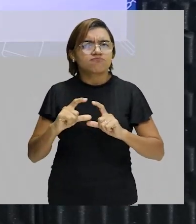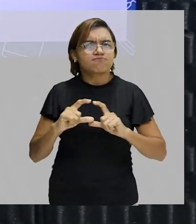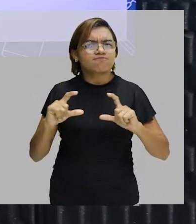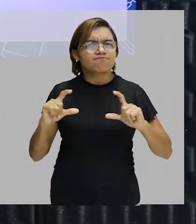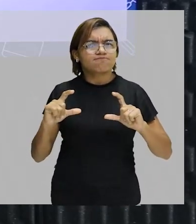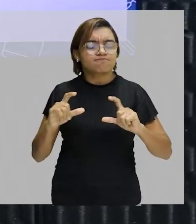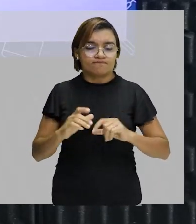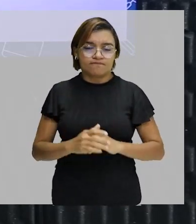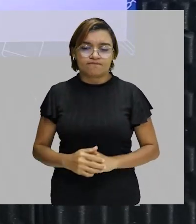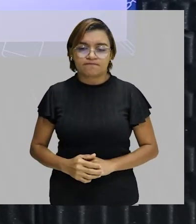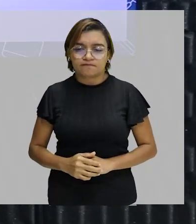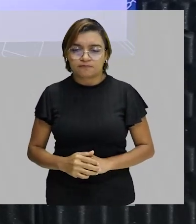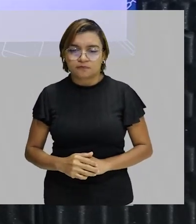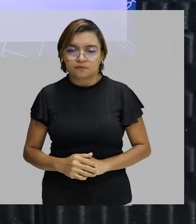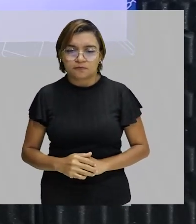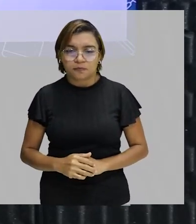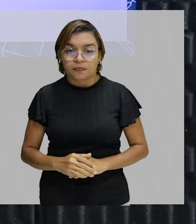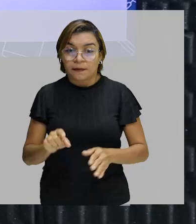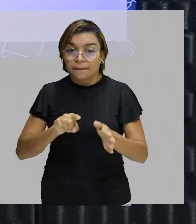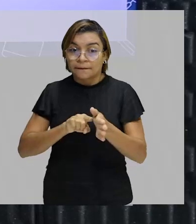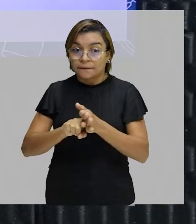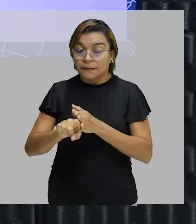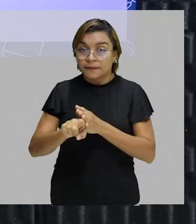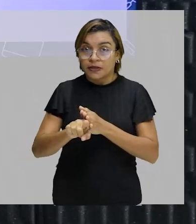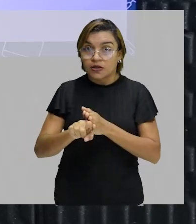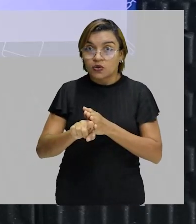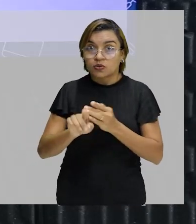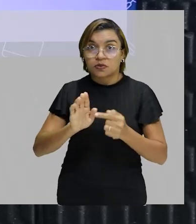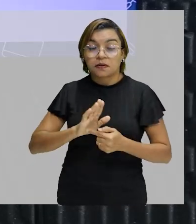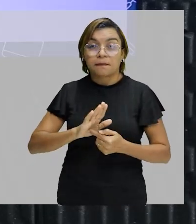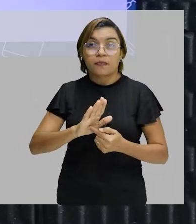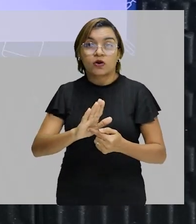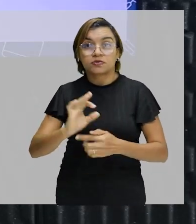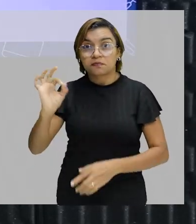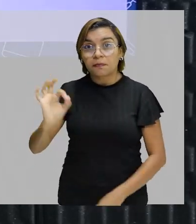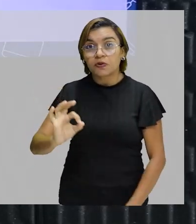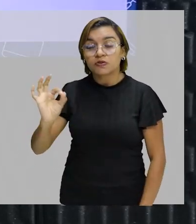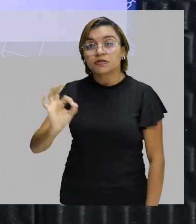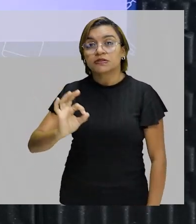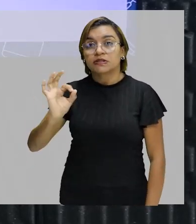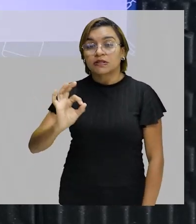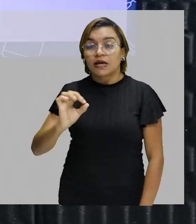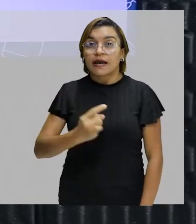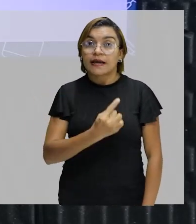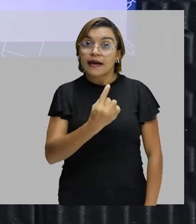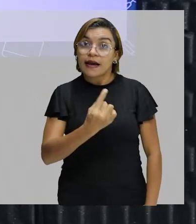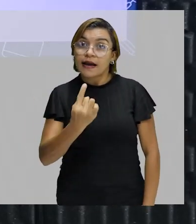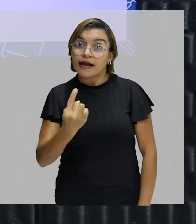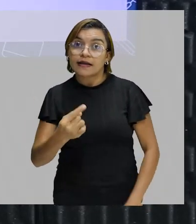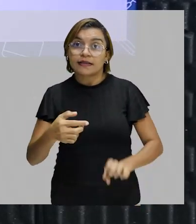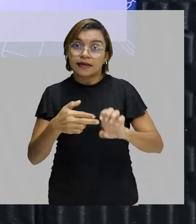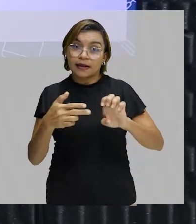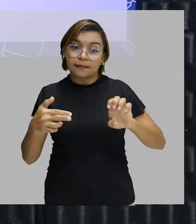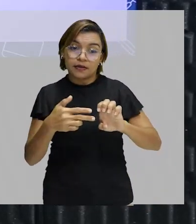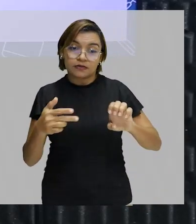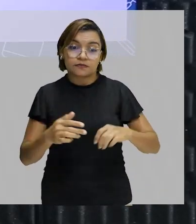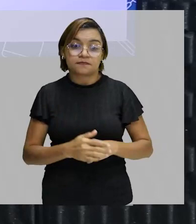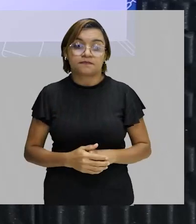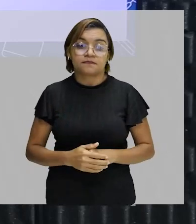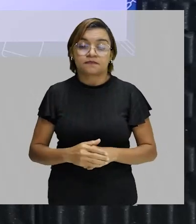expressão? Olha só, a questão nos dá a porcentagem de cada elemento. Quais elementos apareceram?